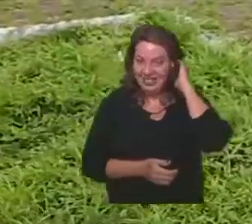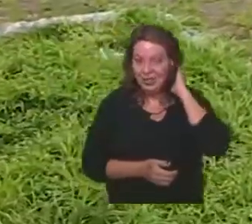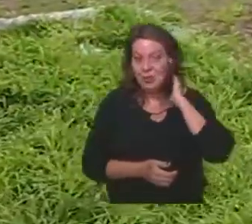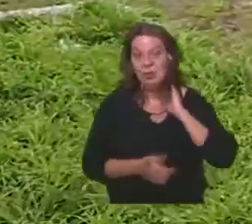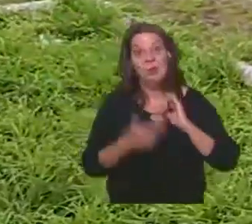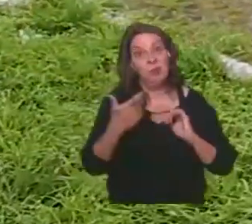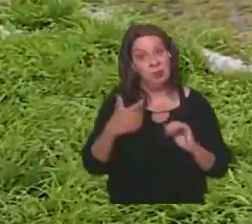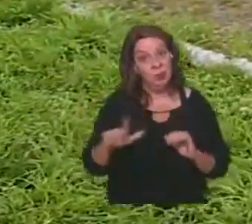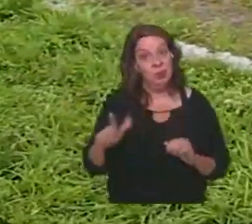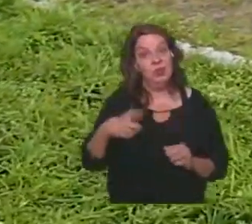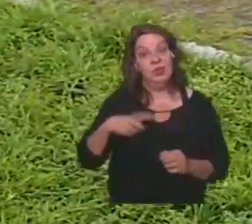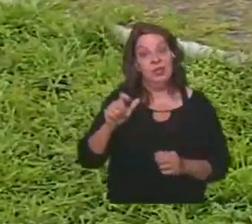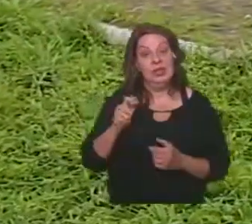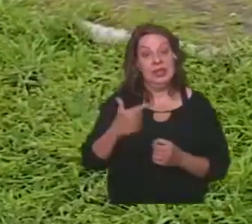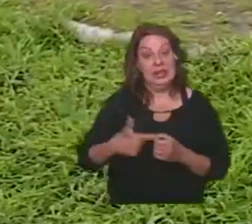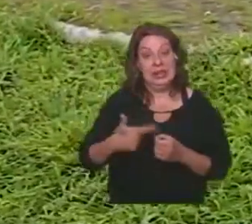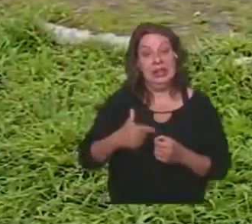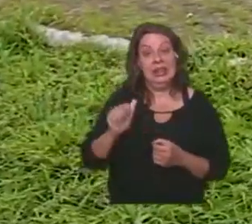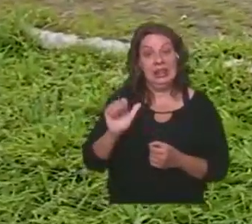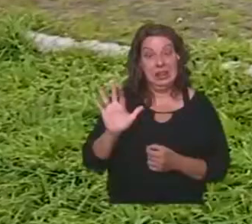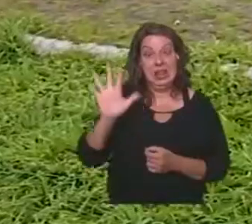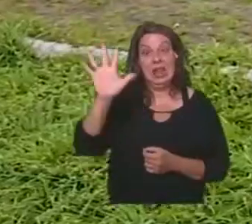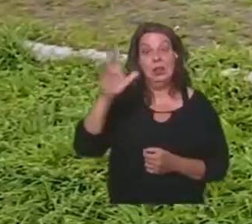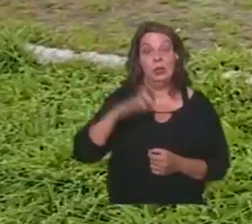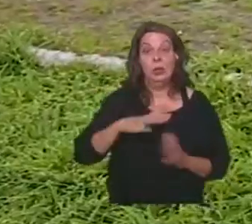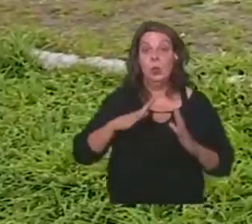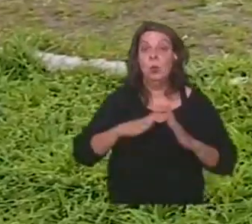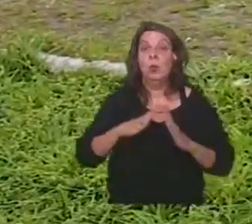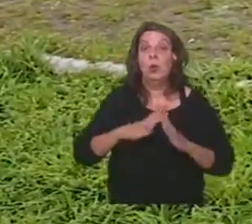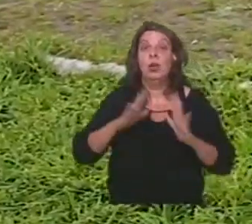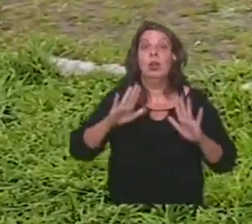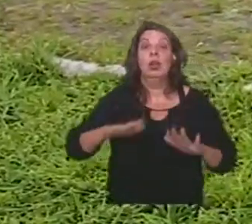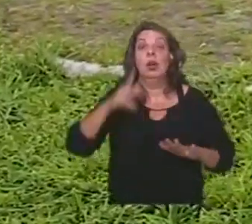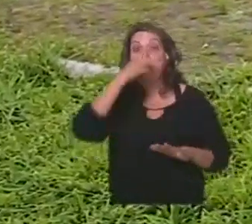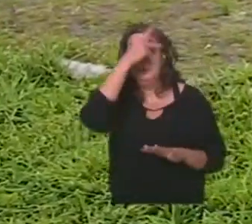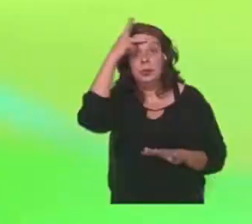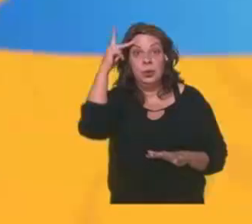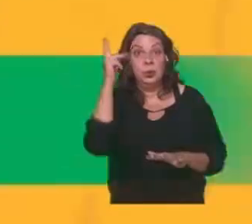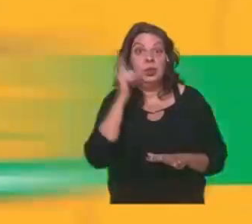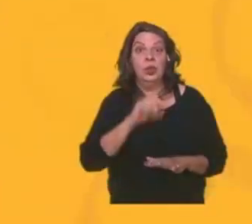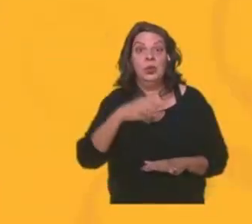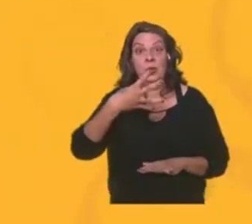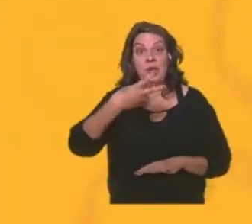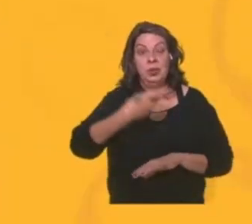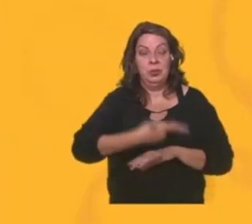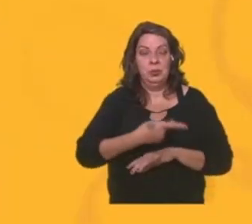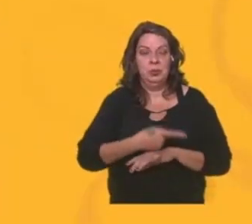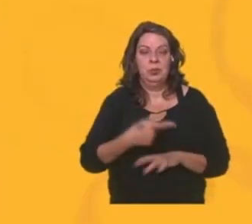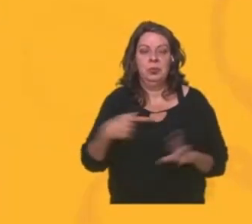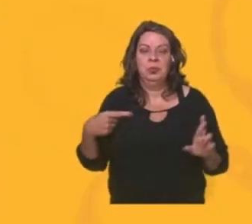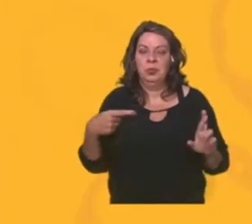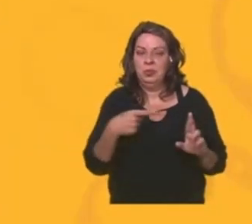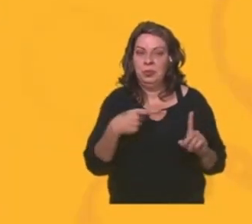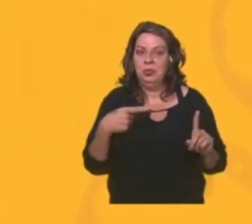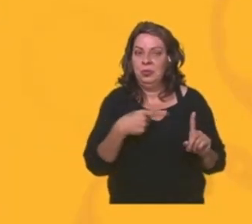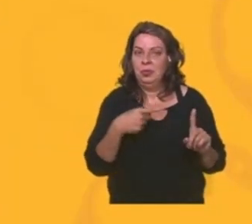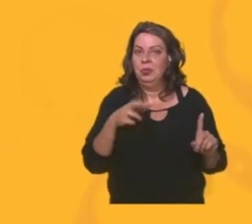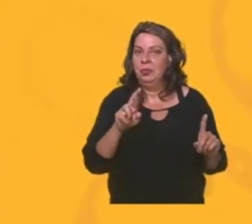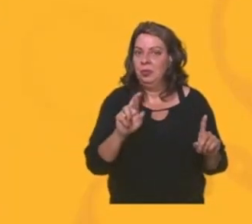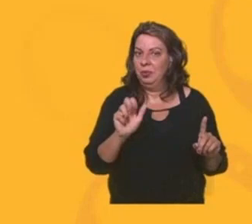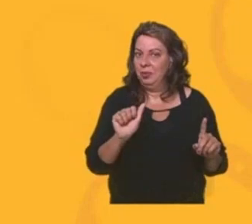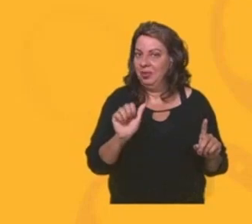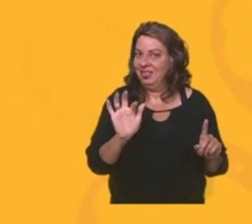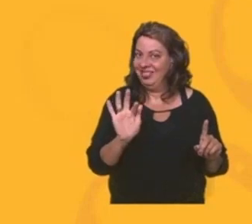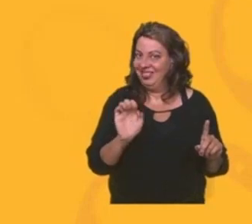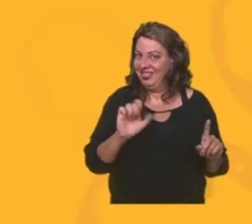Lagarto, cidade pé quente do Cajucap. Aqui mora o contemplado do quarto prêmio. O Rafael Cirilo dos Santos,